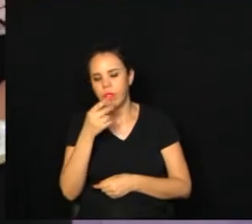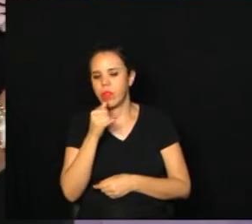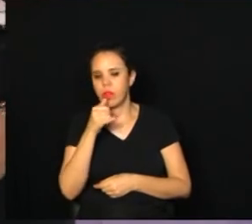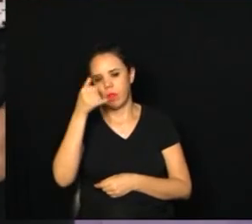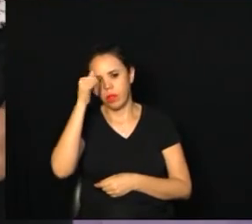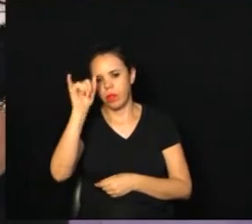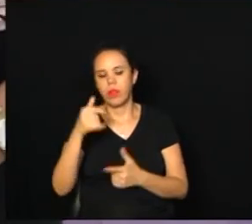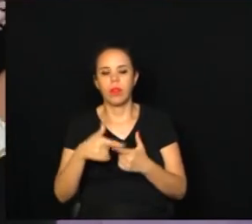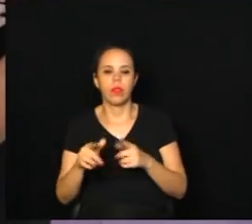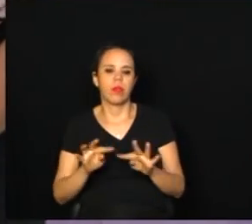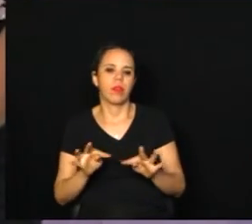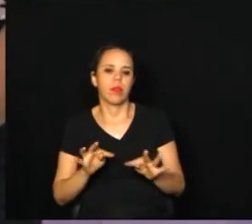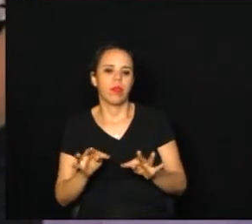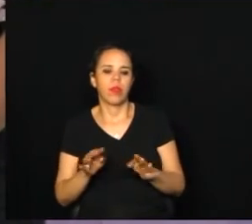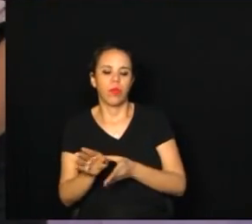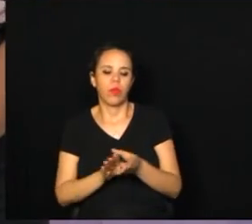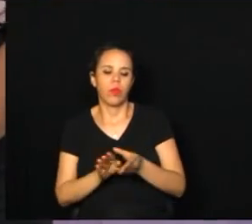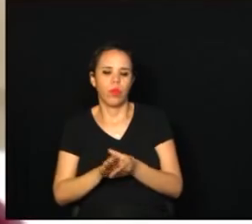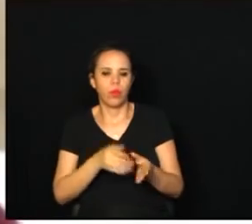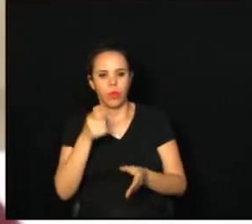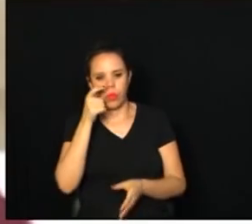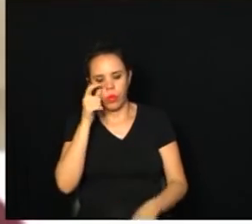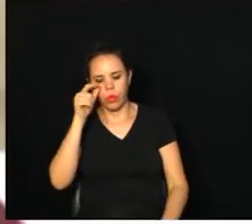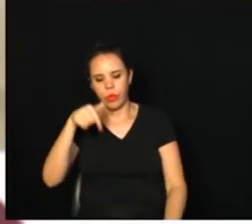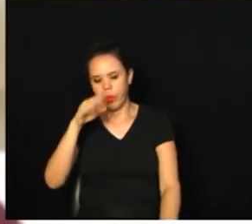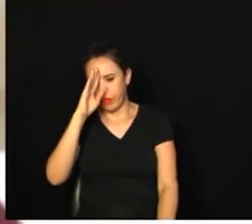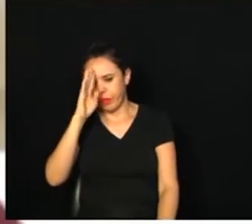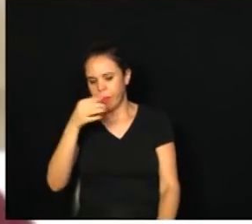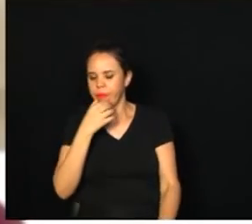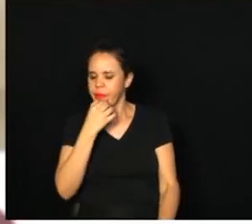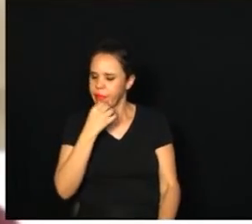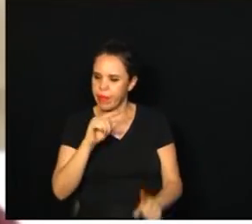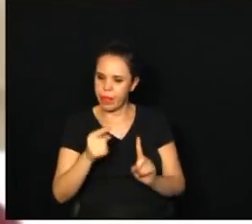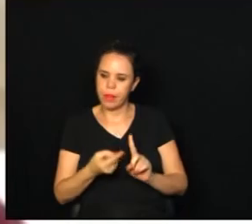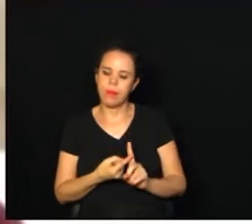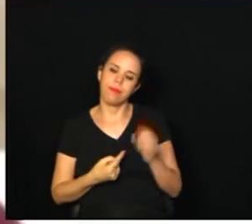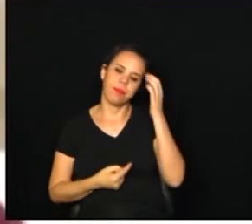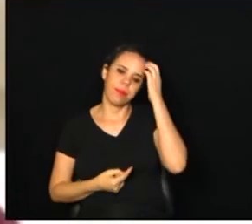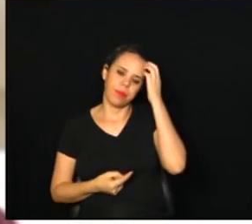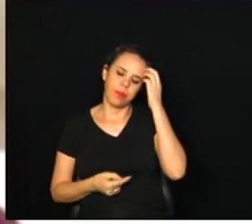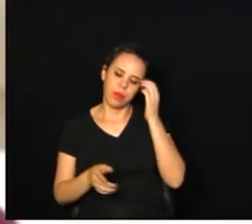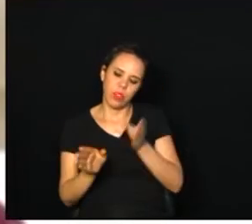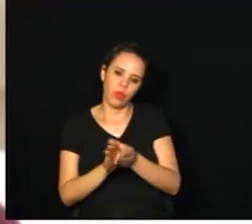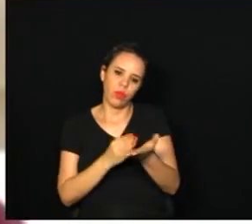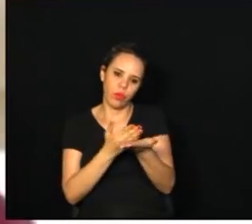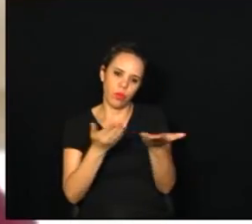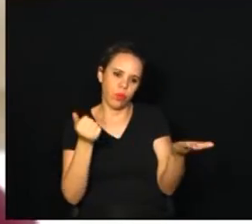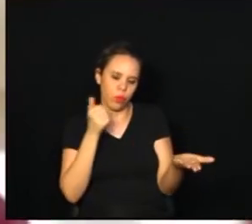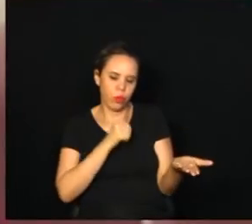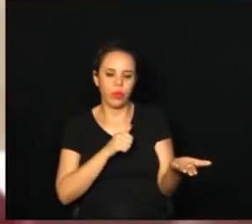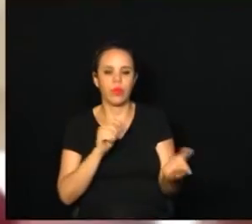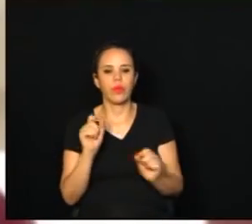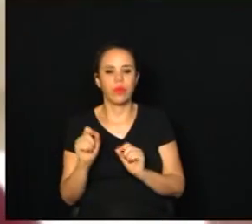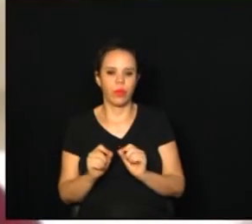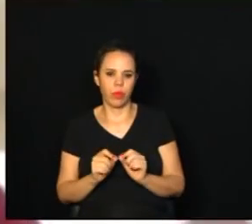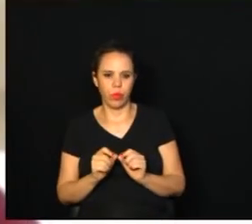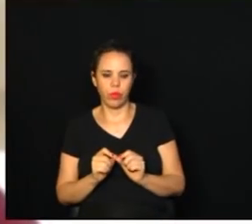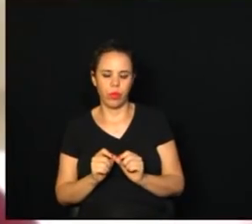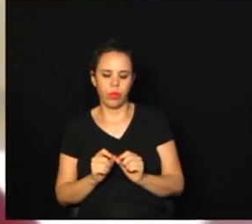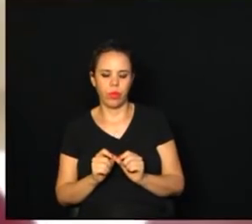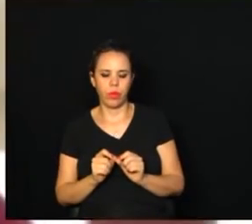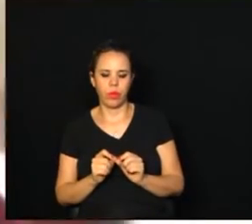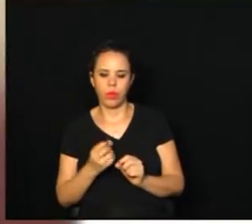usados. Então, uma adolescente filha de mãe com trombofilia, ela precisa ter um olhar, porque ela também pode ser de risco